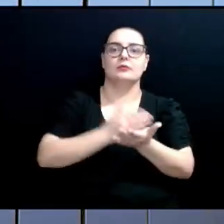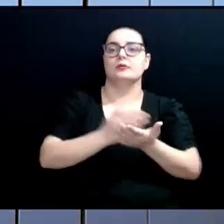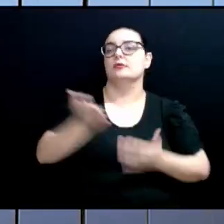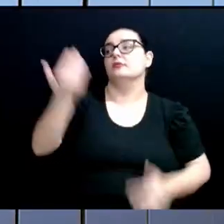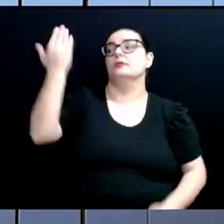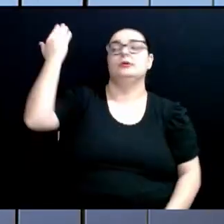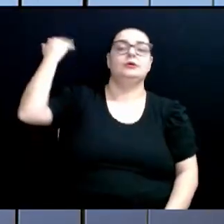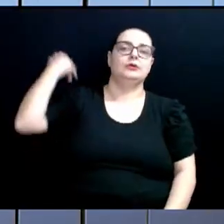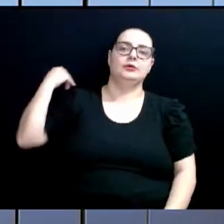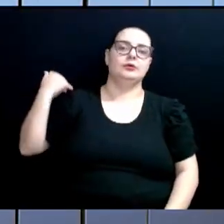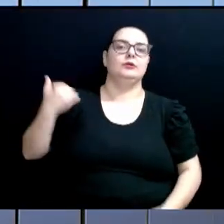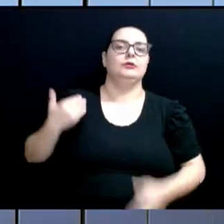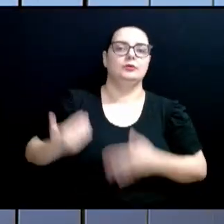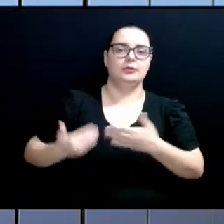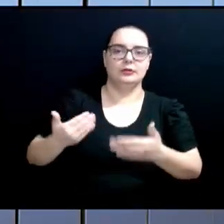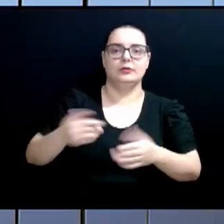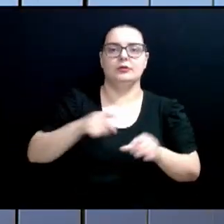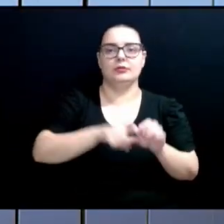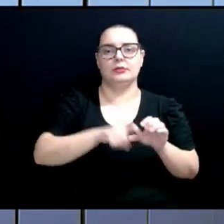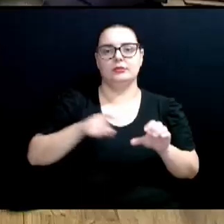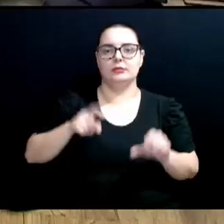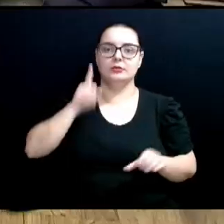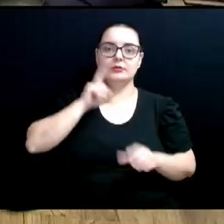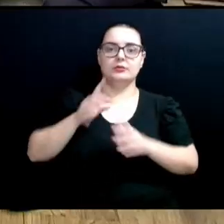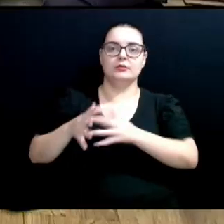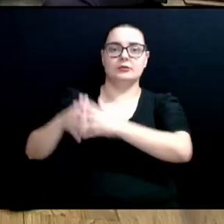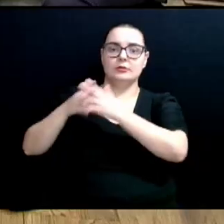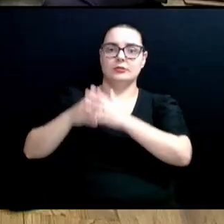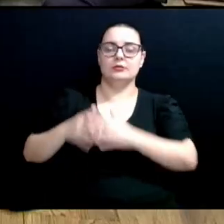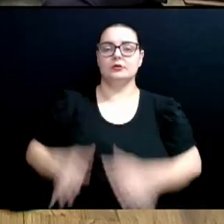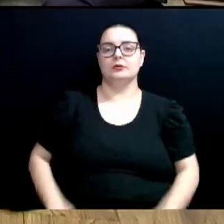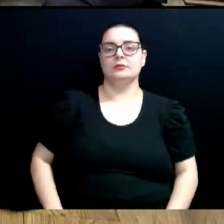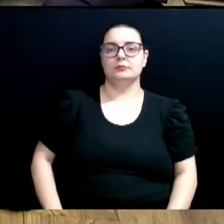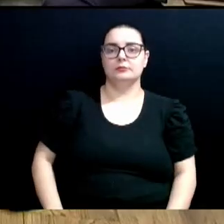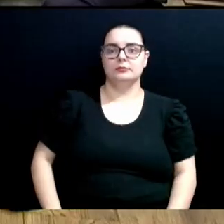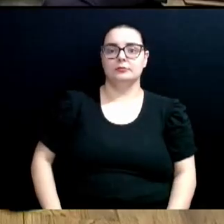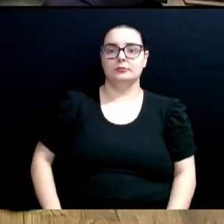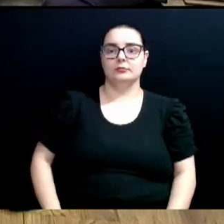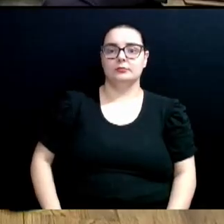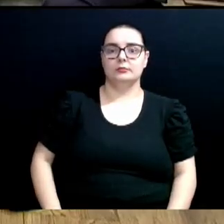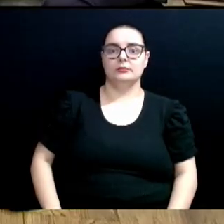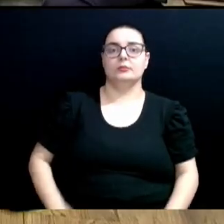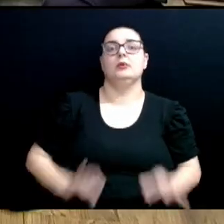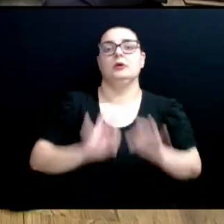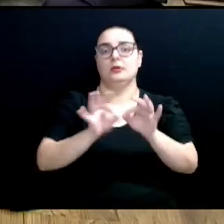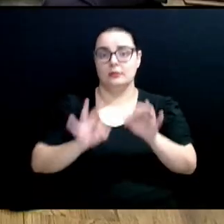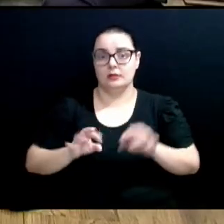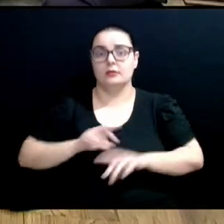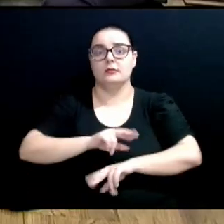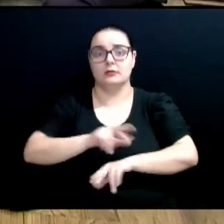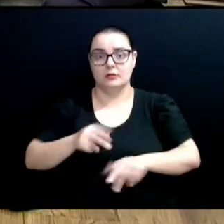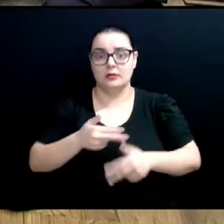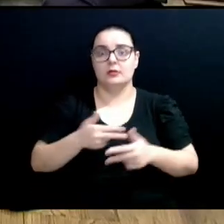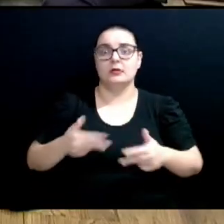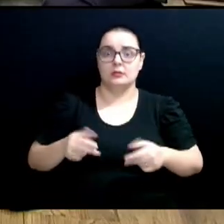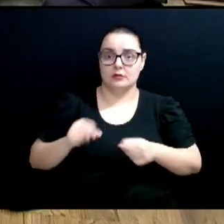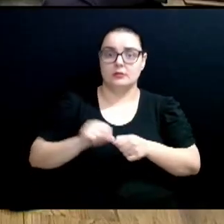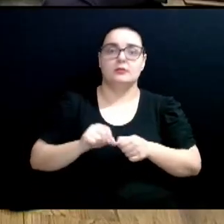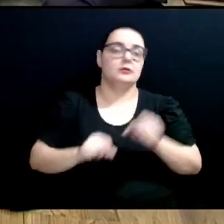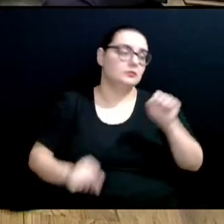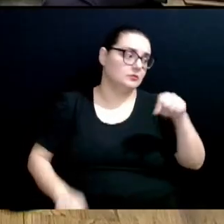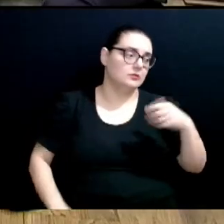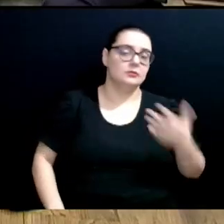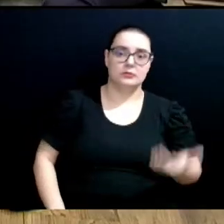processo de independência dos Estados Unidos. E ela é longa porque tem muito para fazer. Né? Tem muita coisa para fazer. O